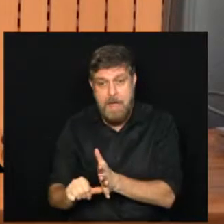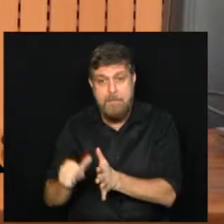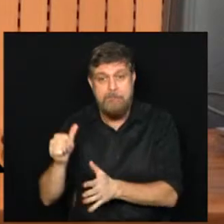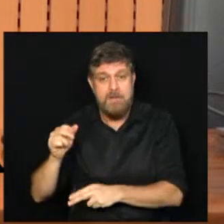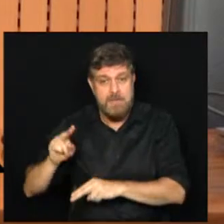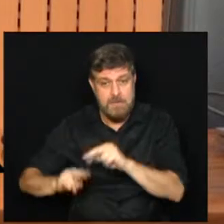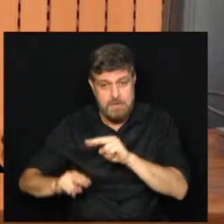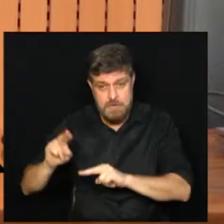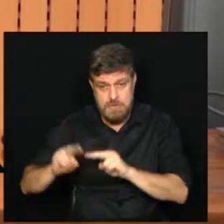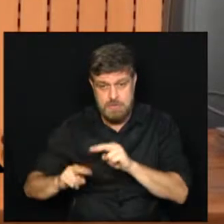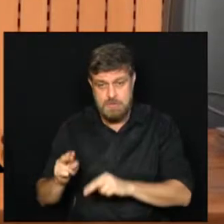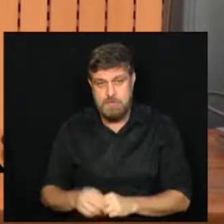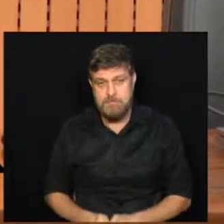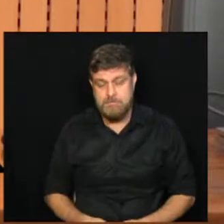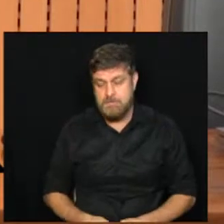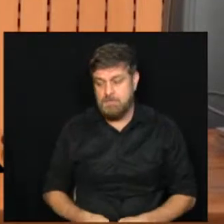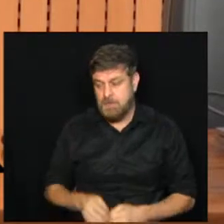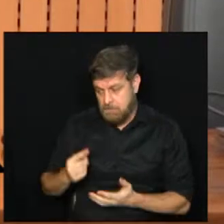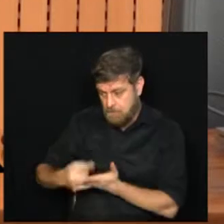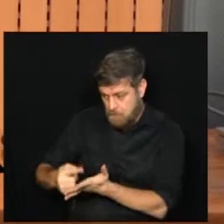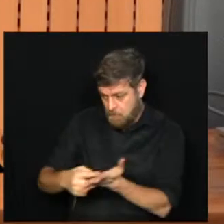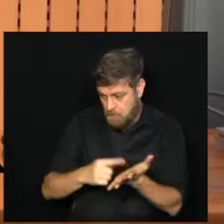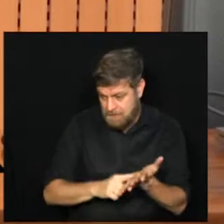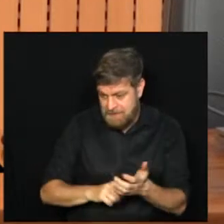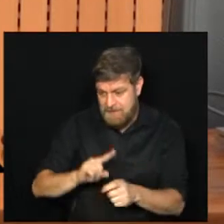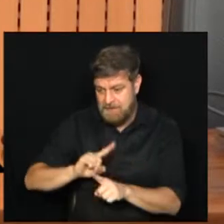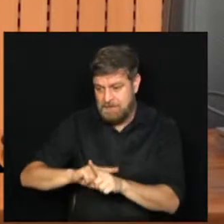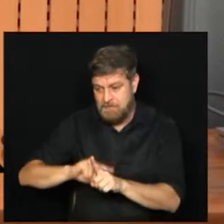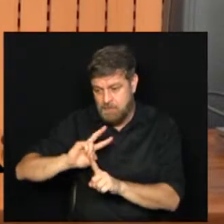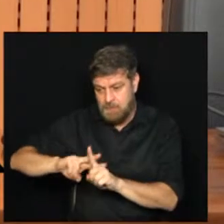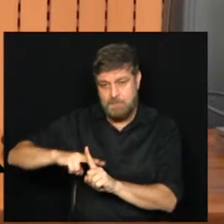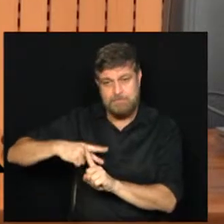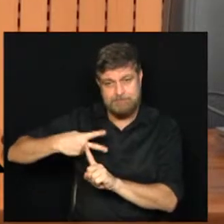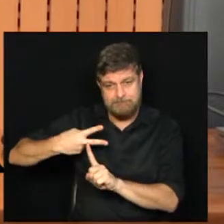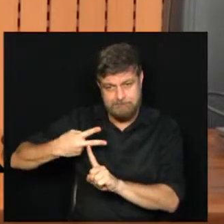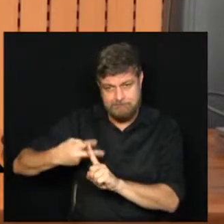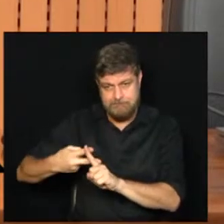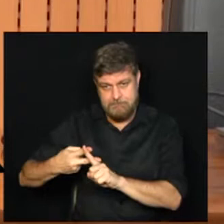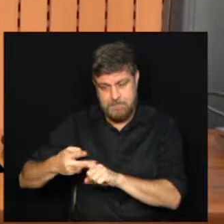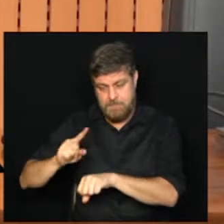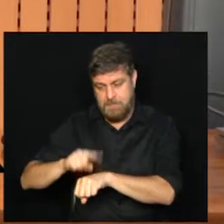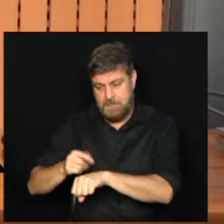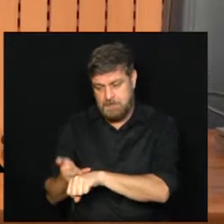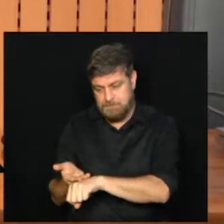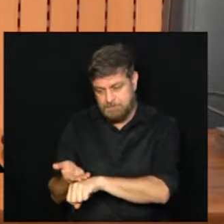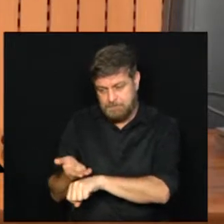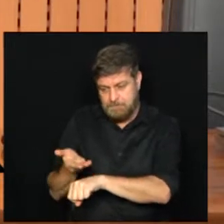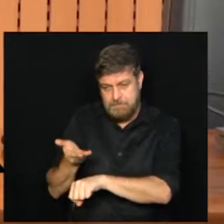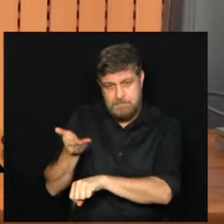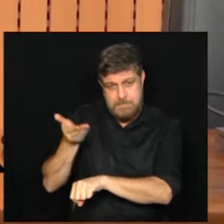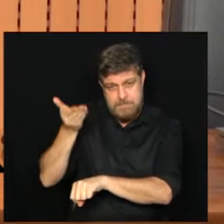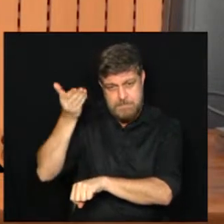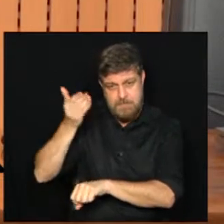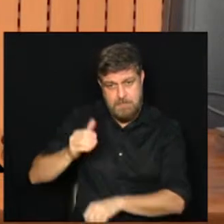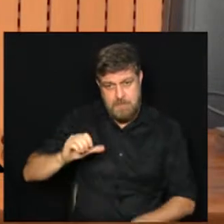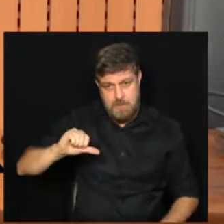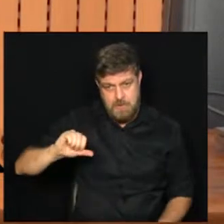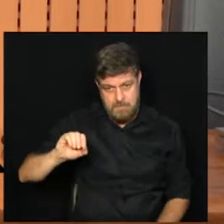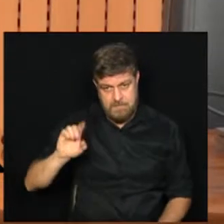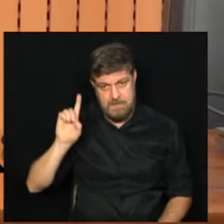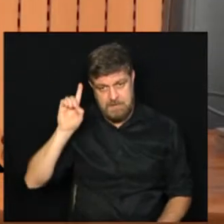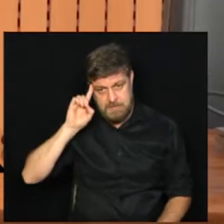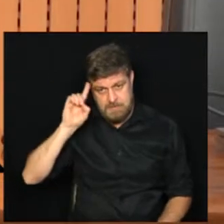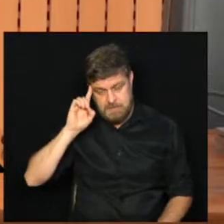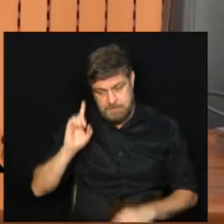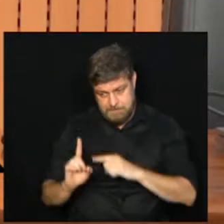reunião, então, aqui, deliberando para a prorrogação dos trabalhos por mais 90 dias. Peço aos vereadores, então, que,